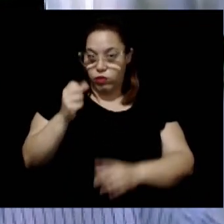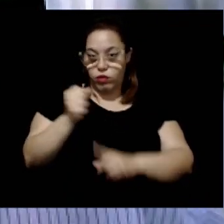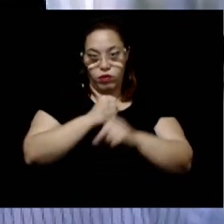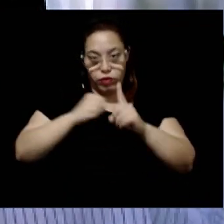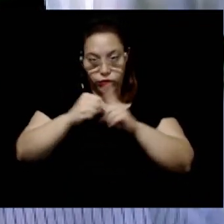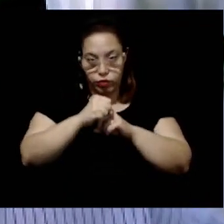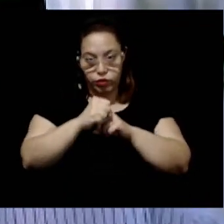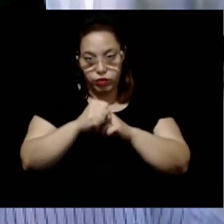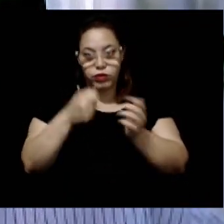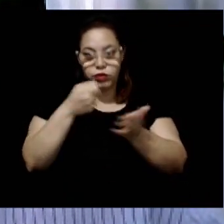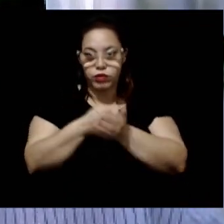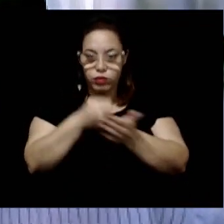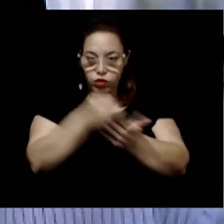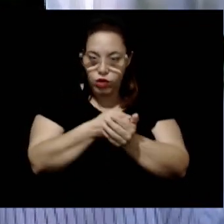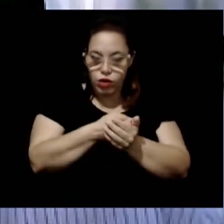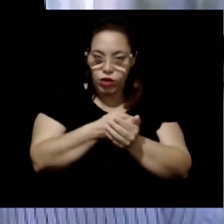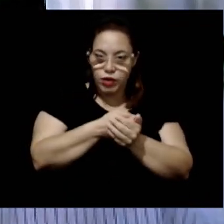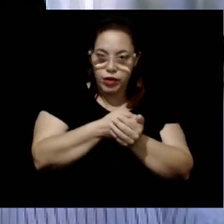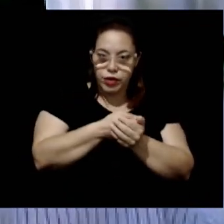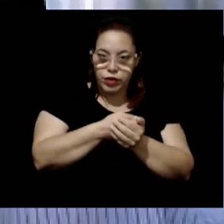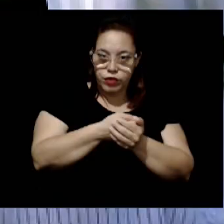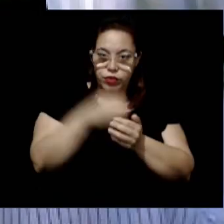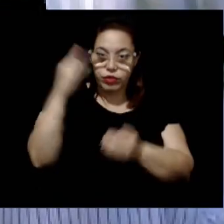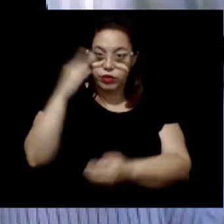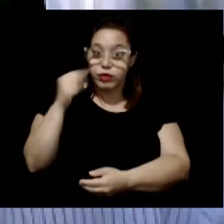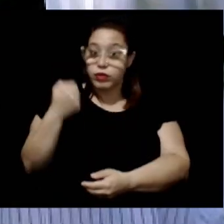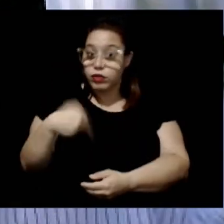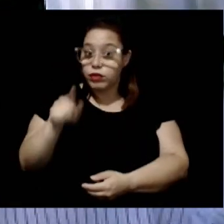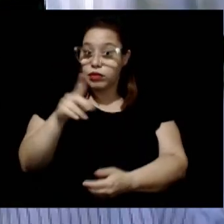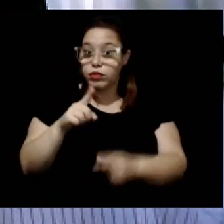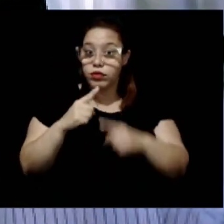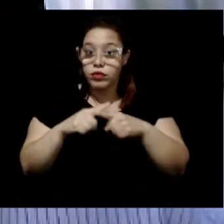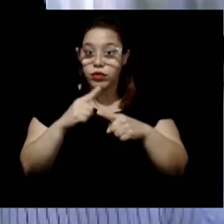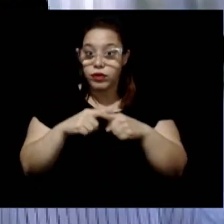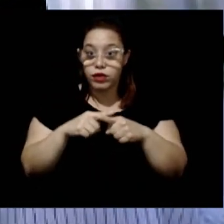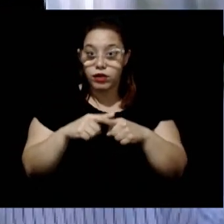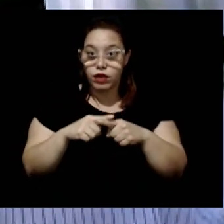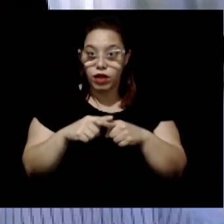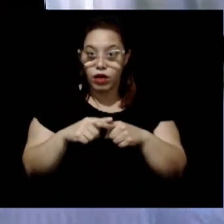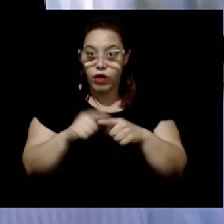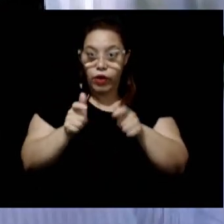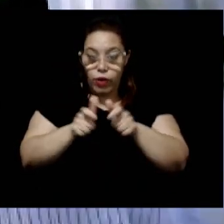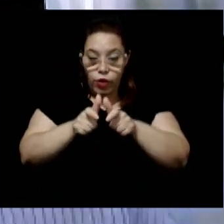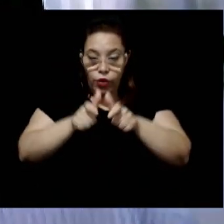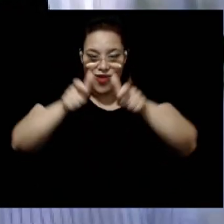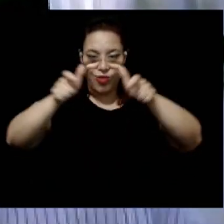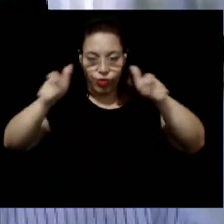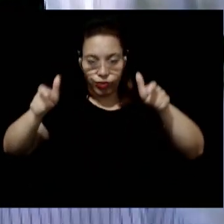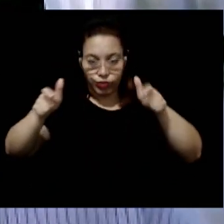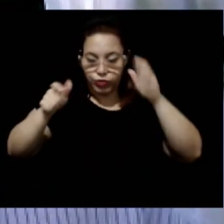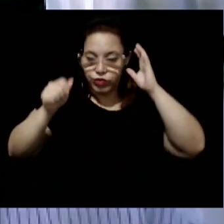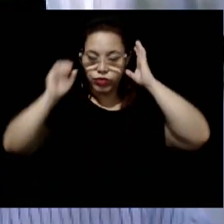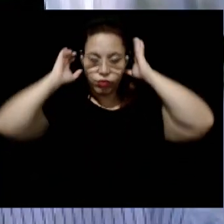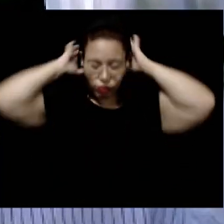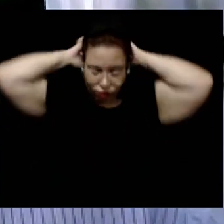encampando isso, está liderando isso, porque o nível alvo do tratamento seja manter em